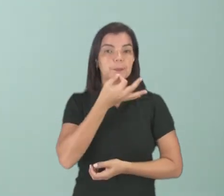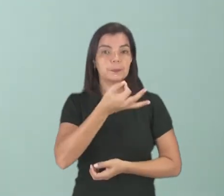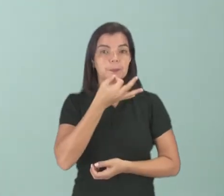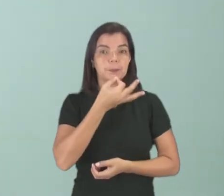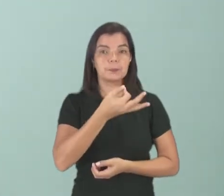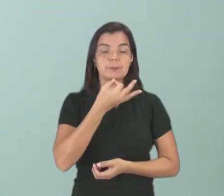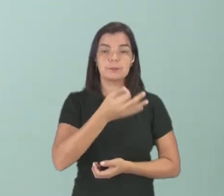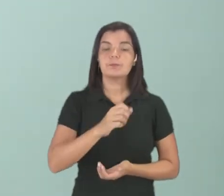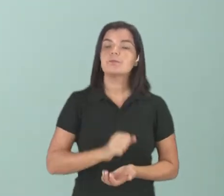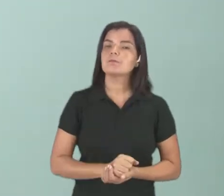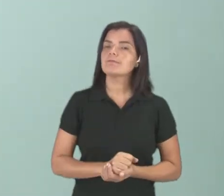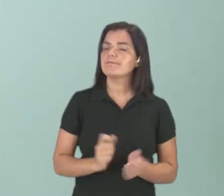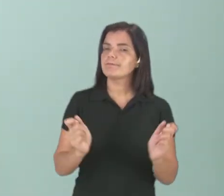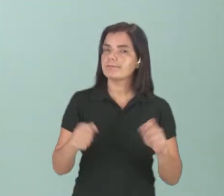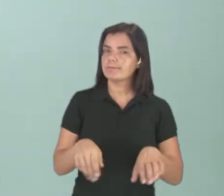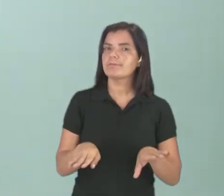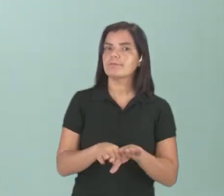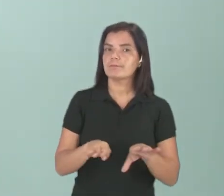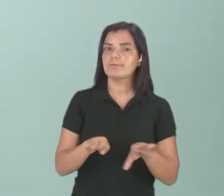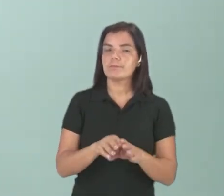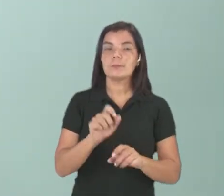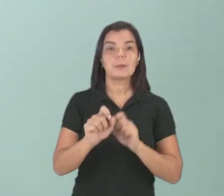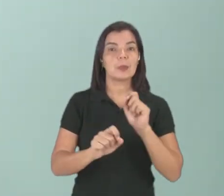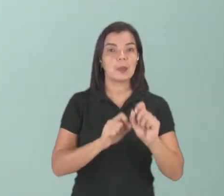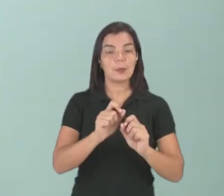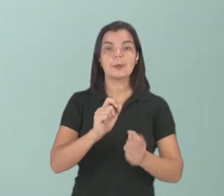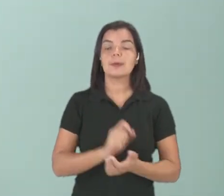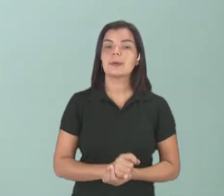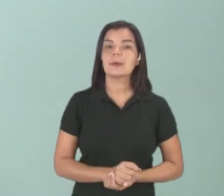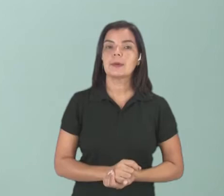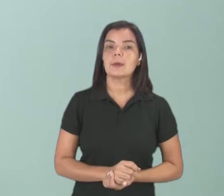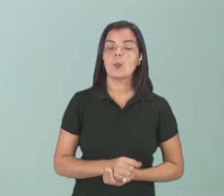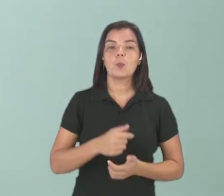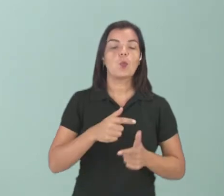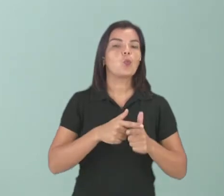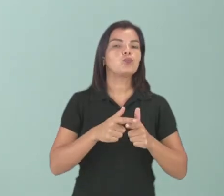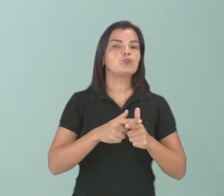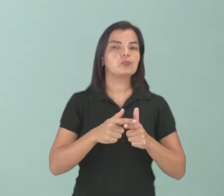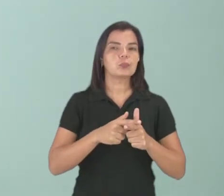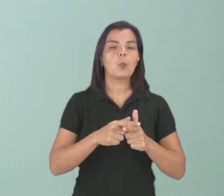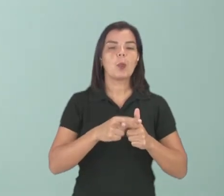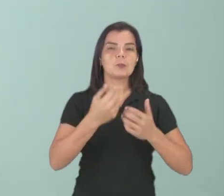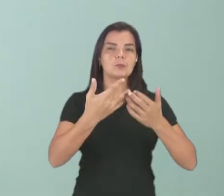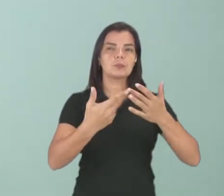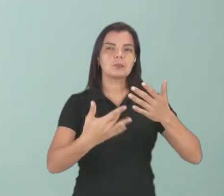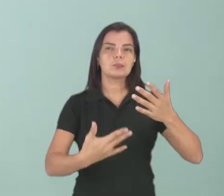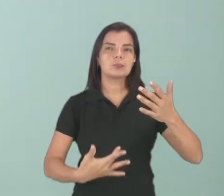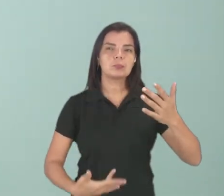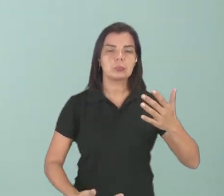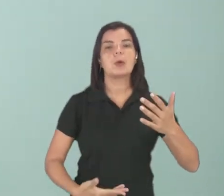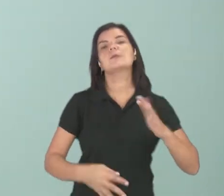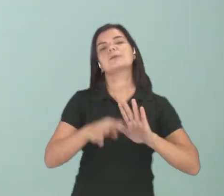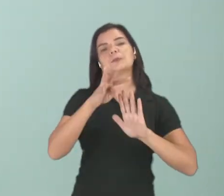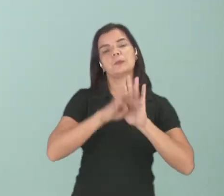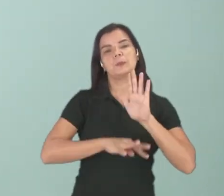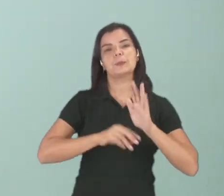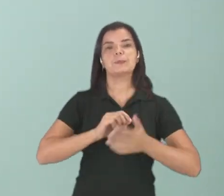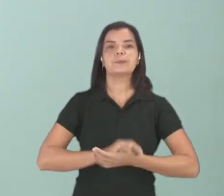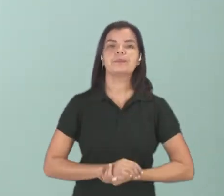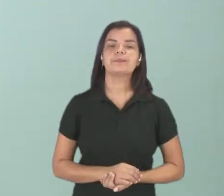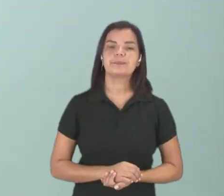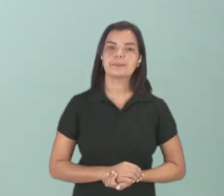vista e uma provável ou possível solução para o problema que a gente tem desenvolvido durante o decorrer do